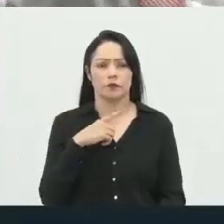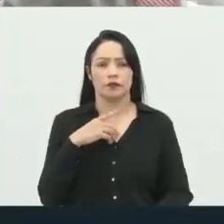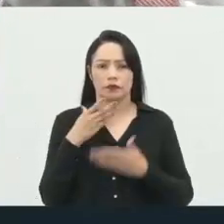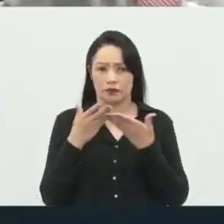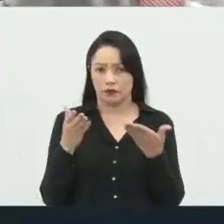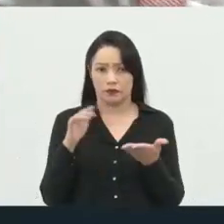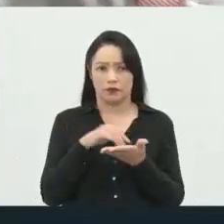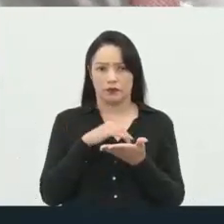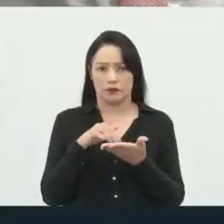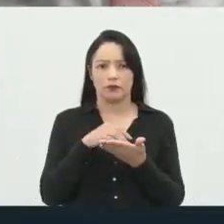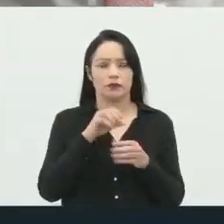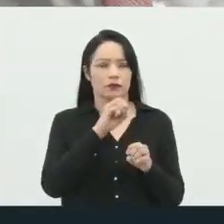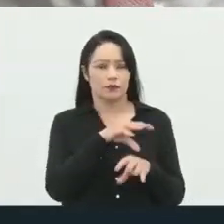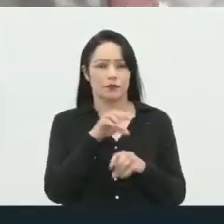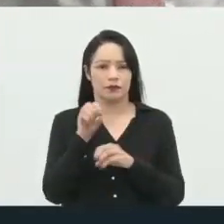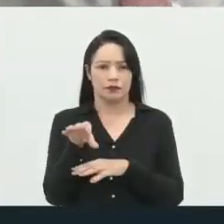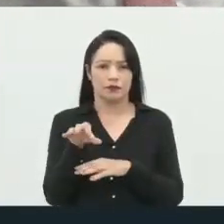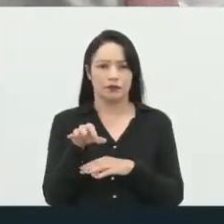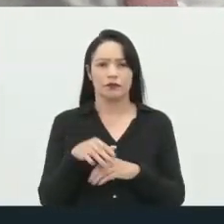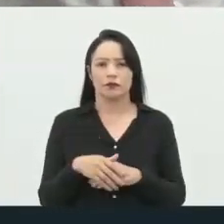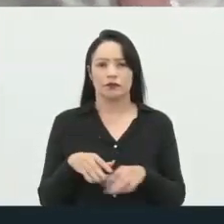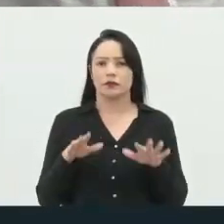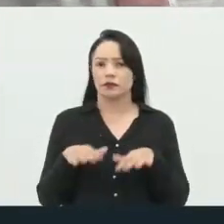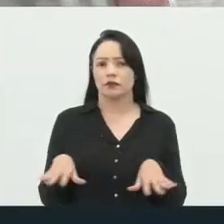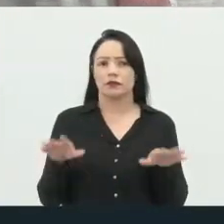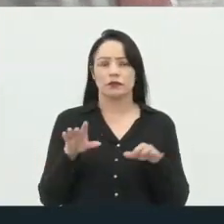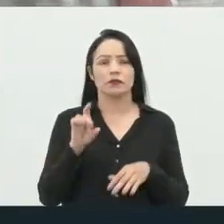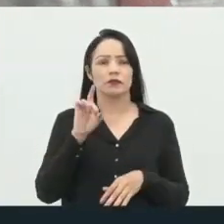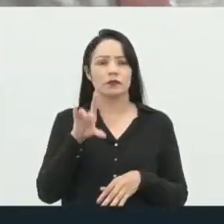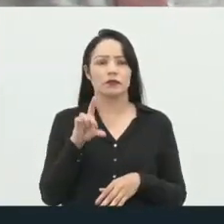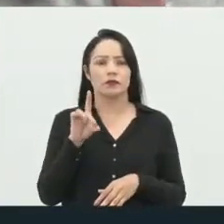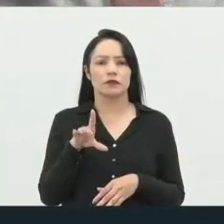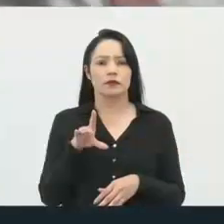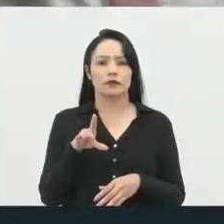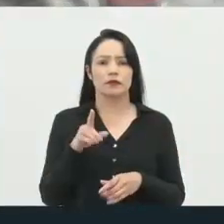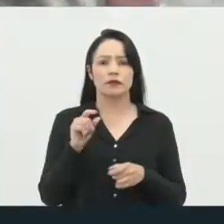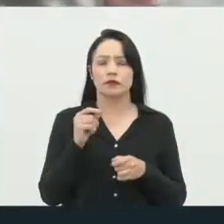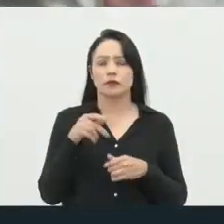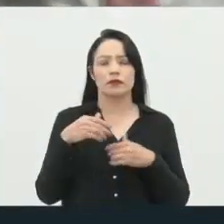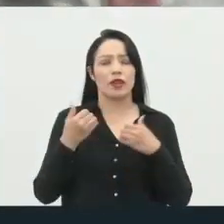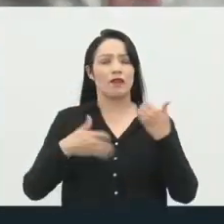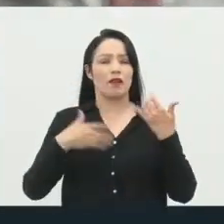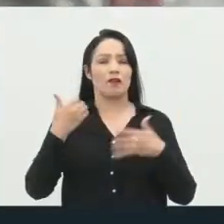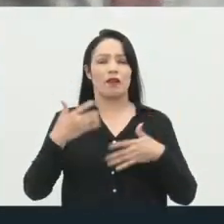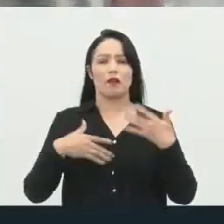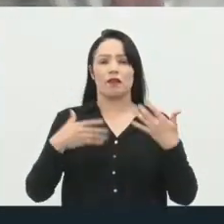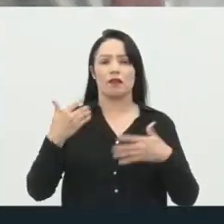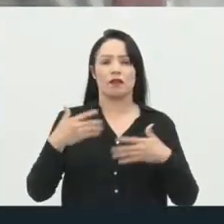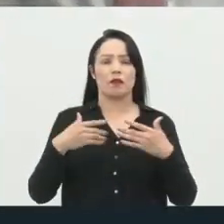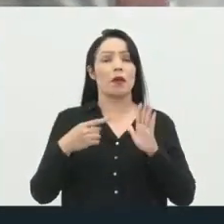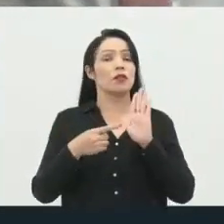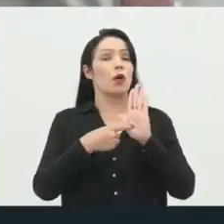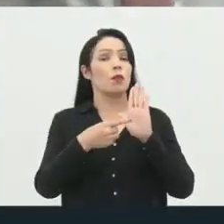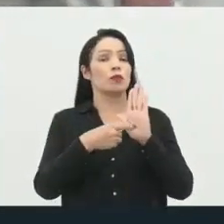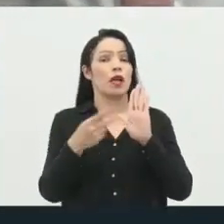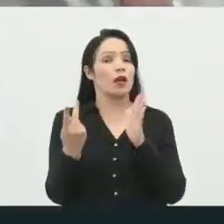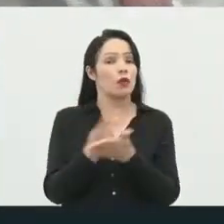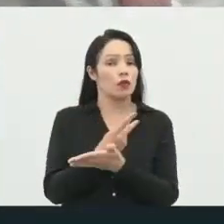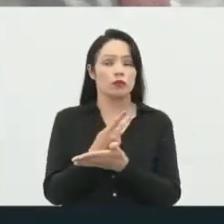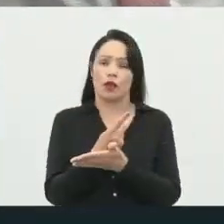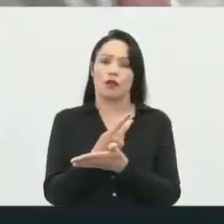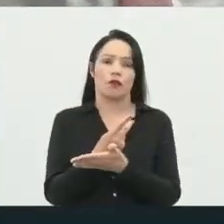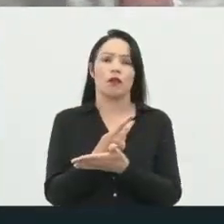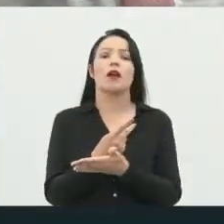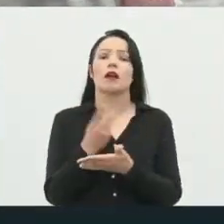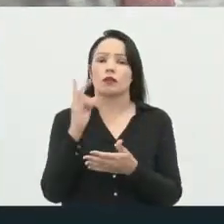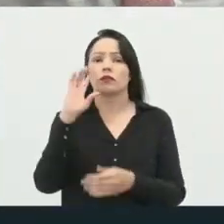a secretaria de educação Então nós não podemos aqui simplesmente fazer o discurso político e não apontar os erros os erros